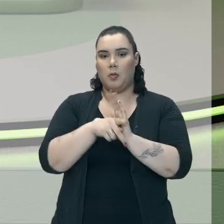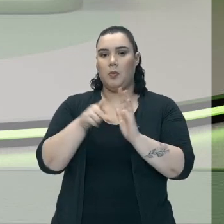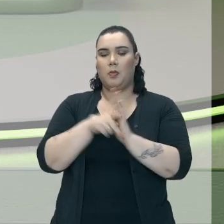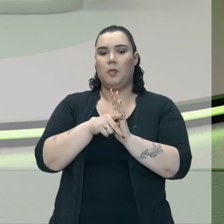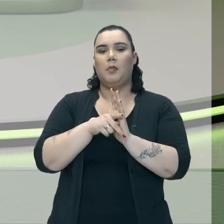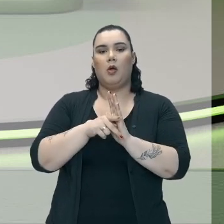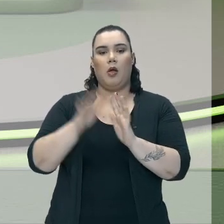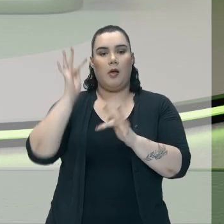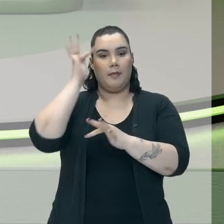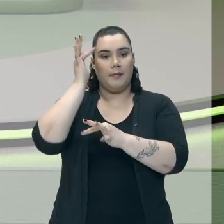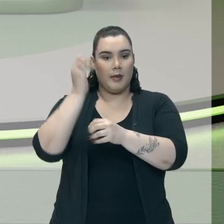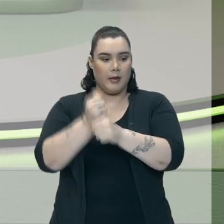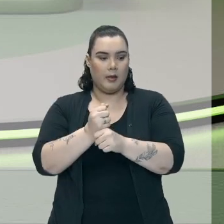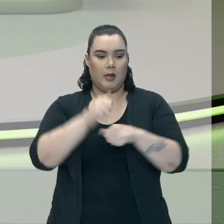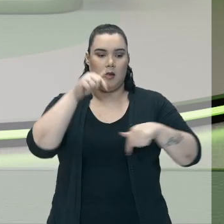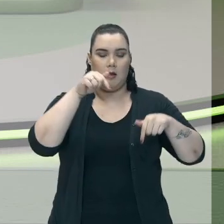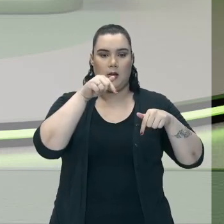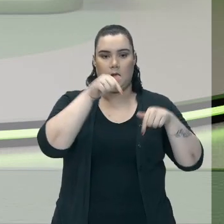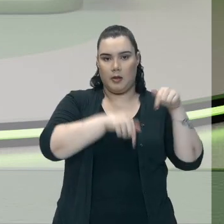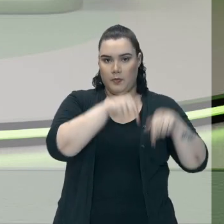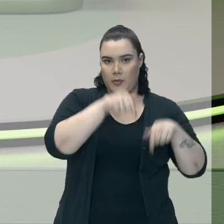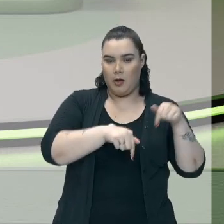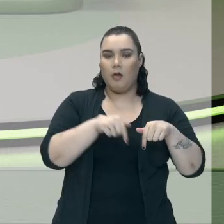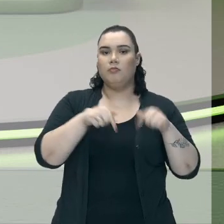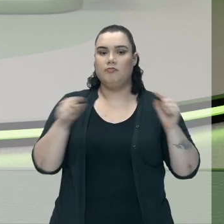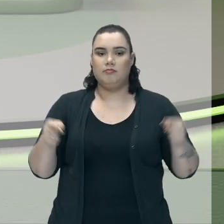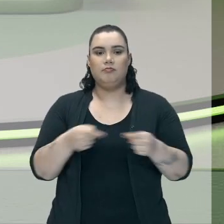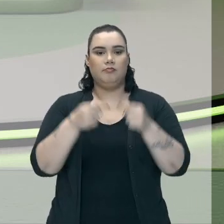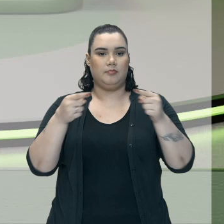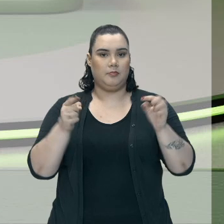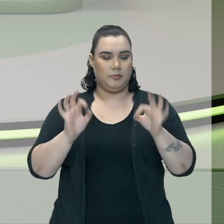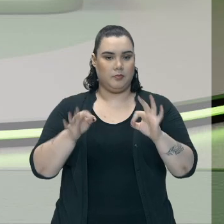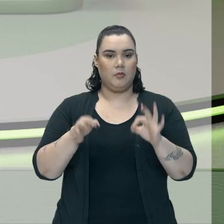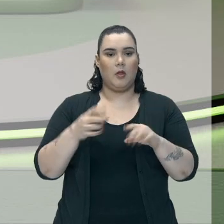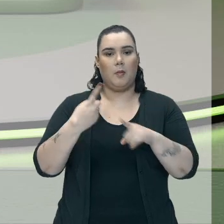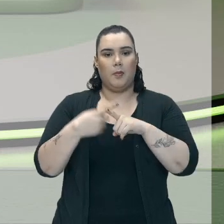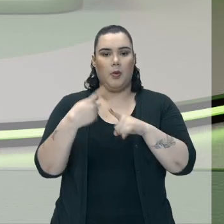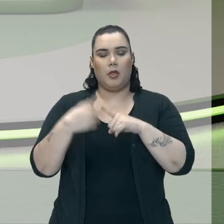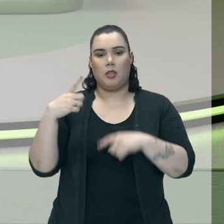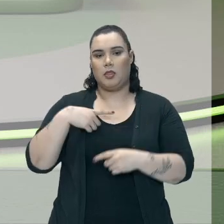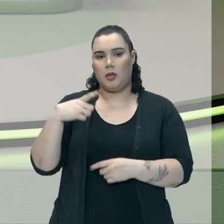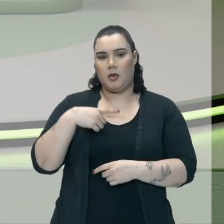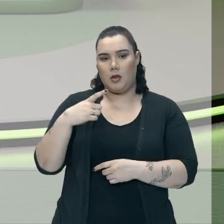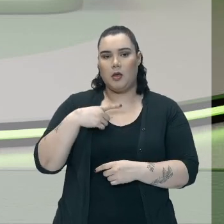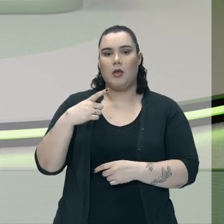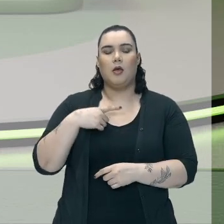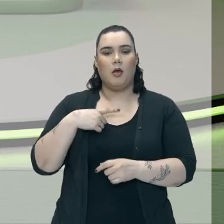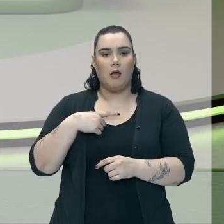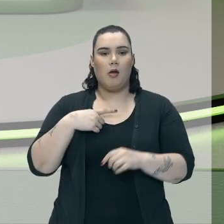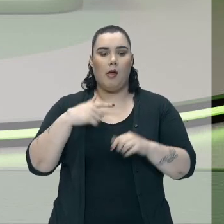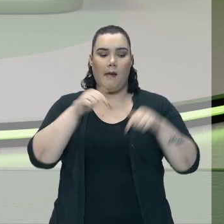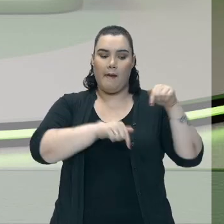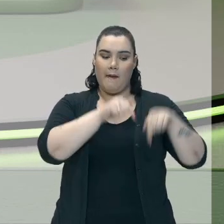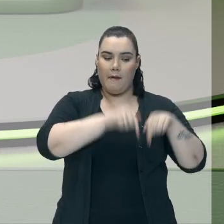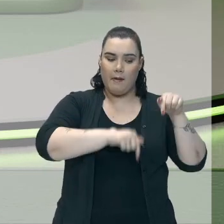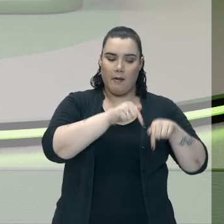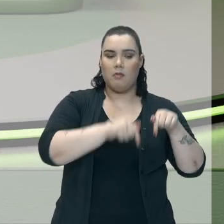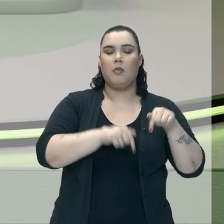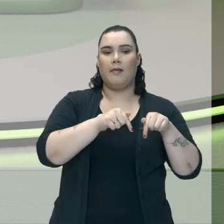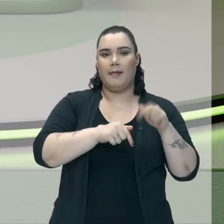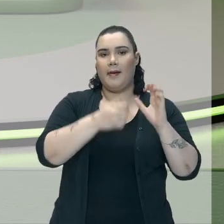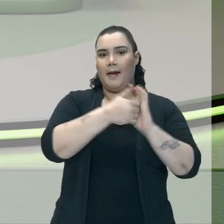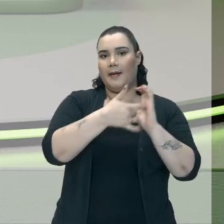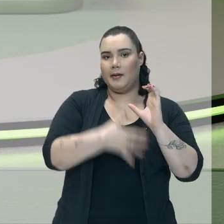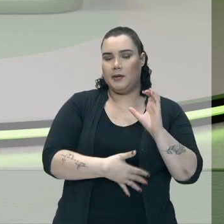da física e na visão também da química, tá certo? Porque existe lá toda a parte química, né, que compõe